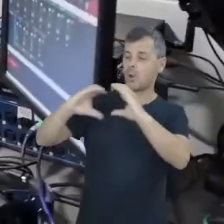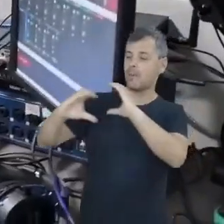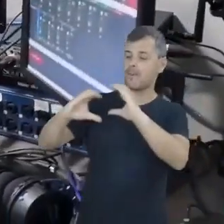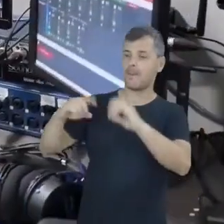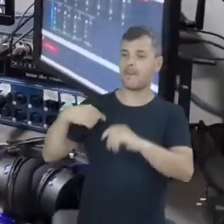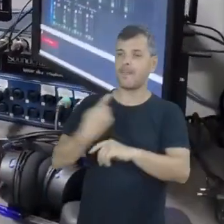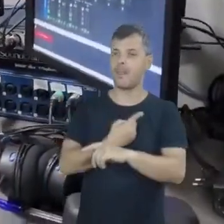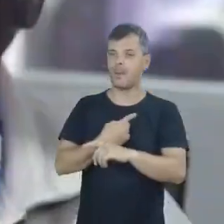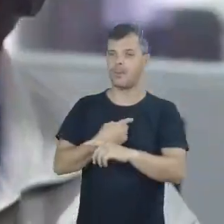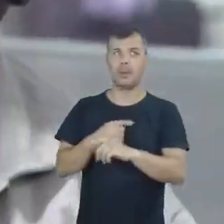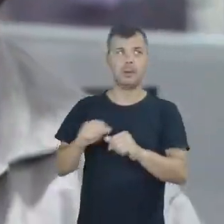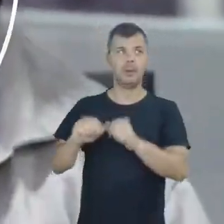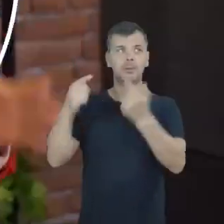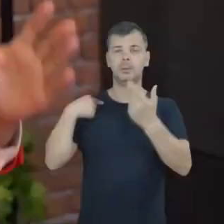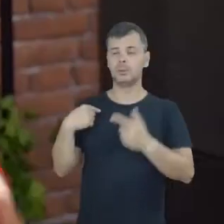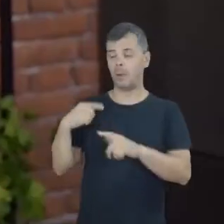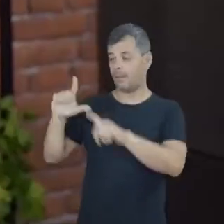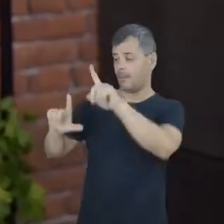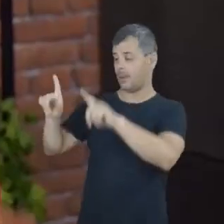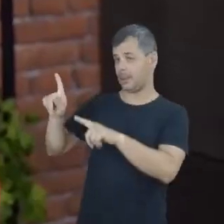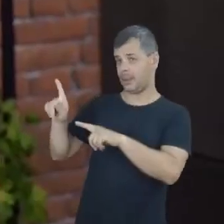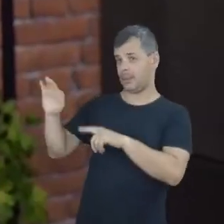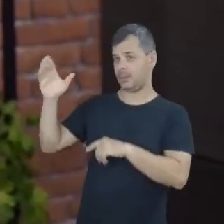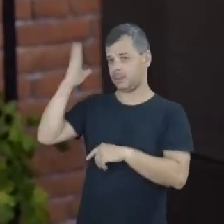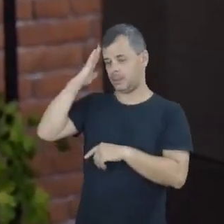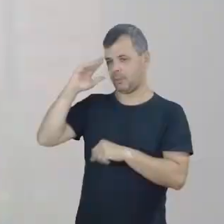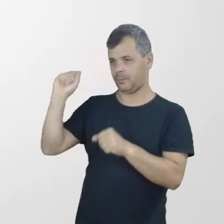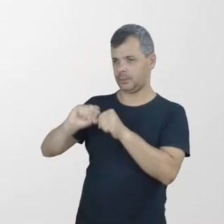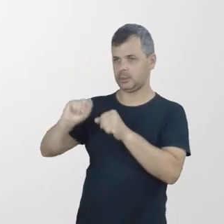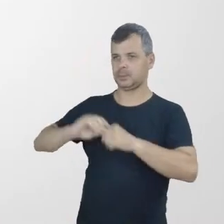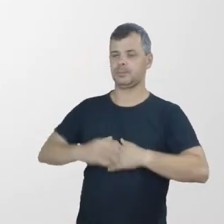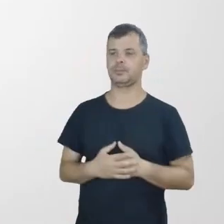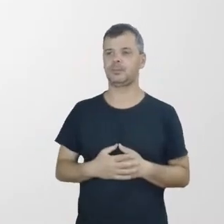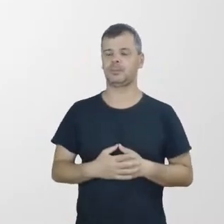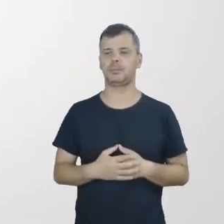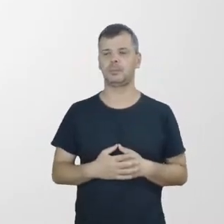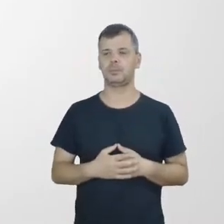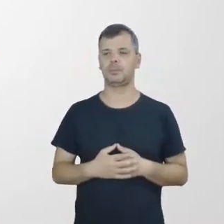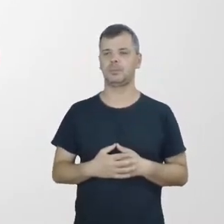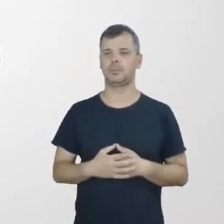comunicação que só a TV PT sabe fazer.